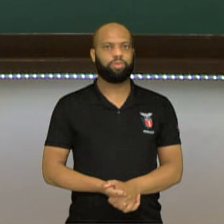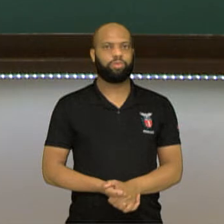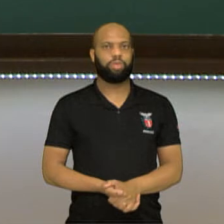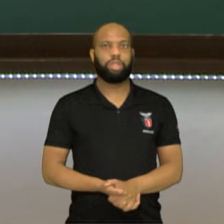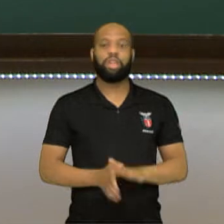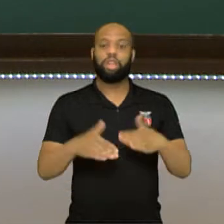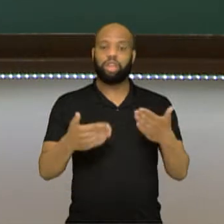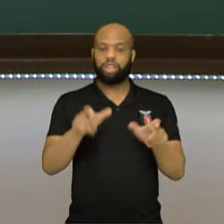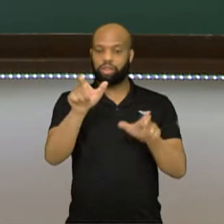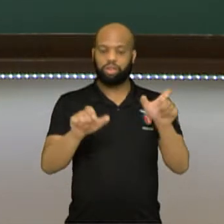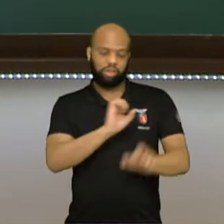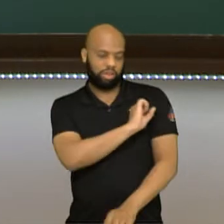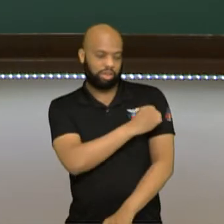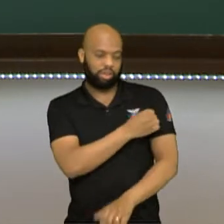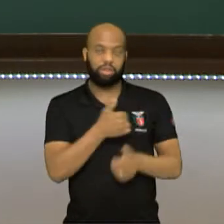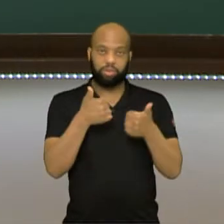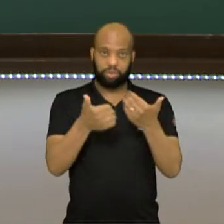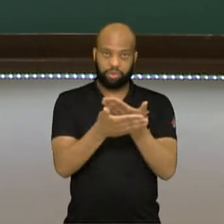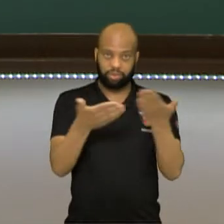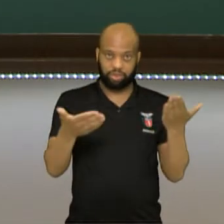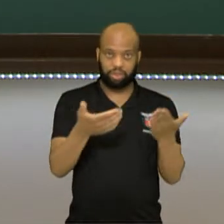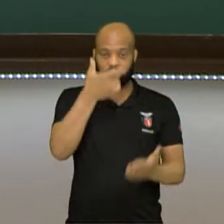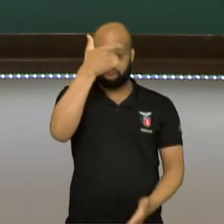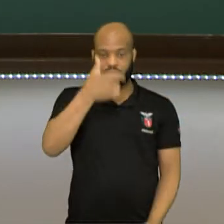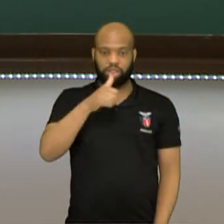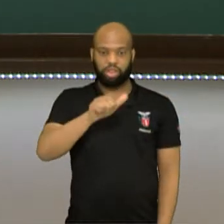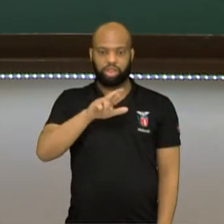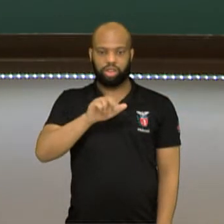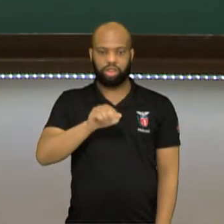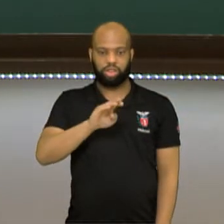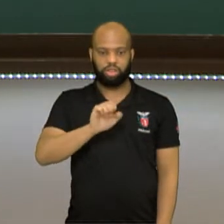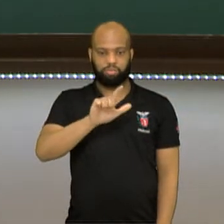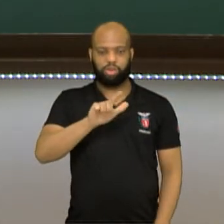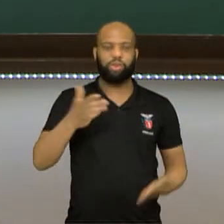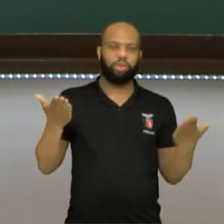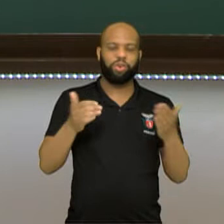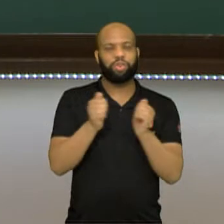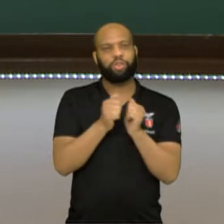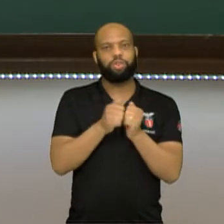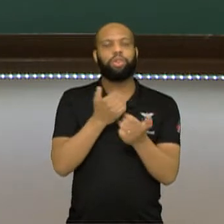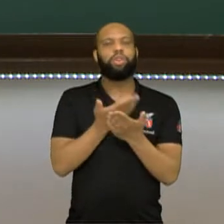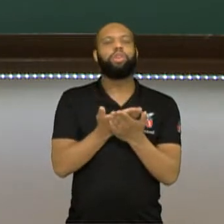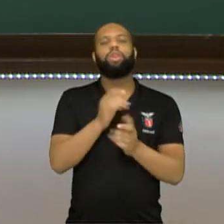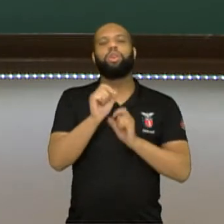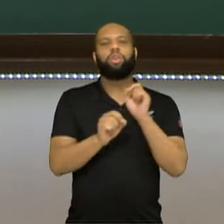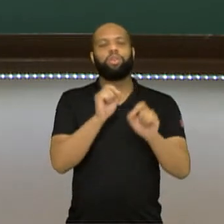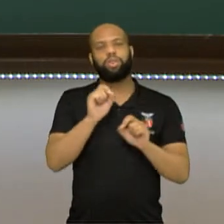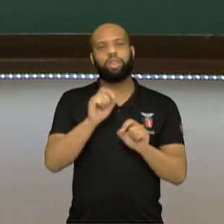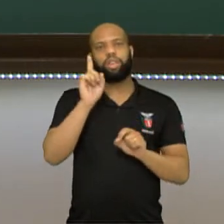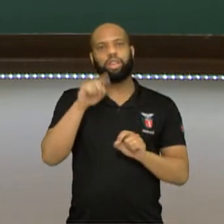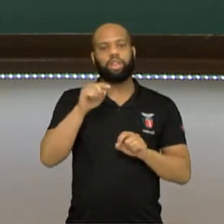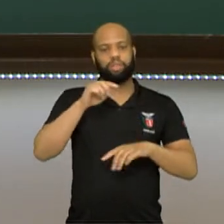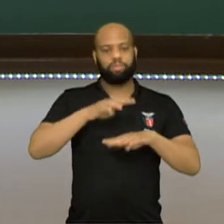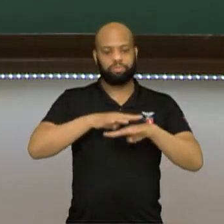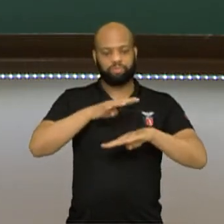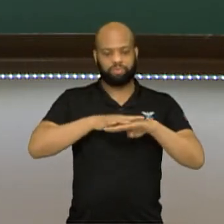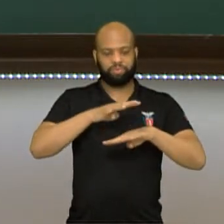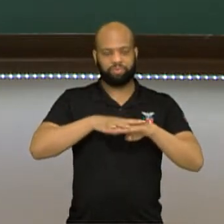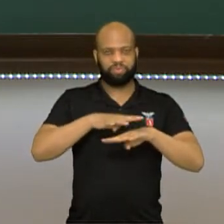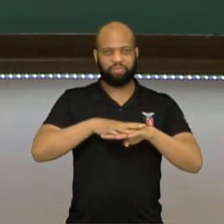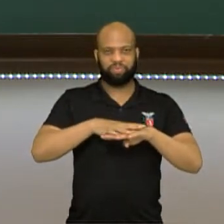E aí, pessoal do 8º ano, tudo bem com vocês? Sou a professora Arabel. Vamos juntos estudar mais um pouquinho da nossa